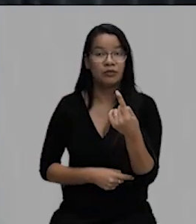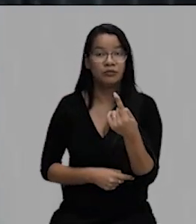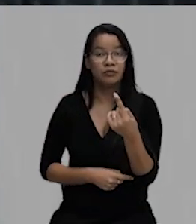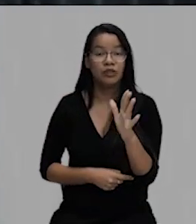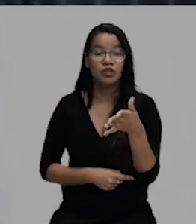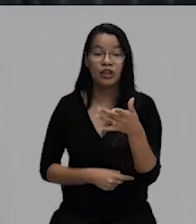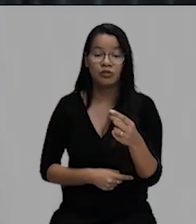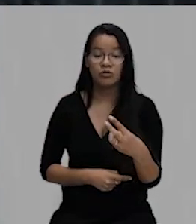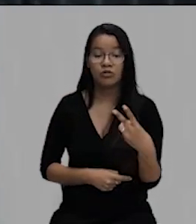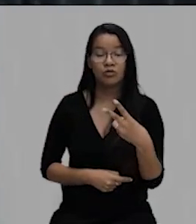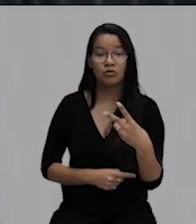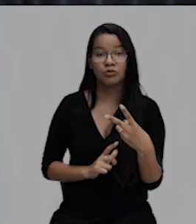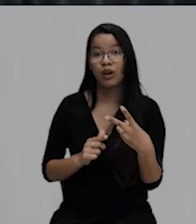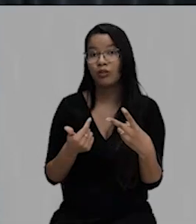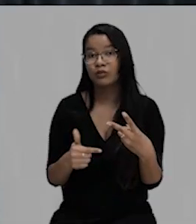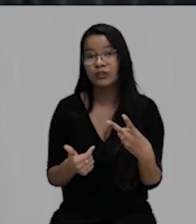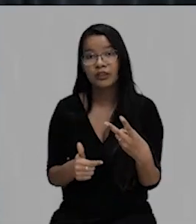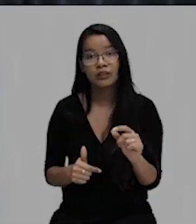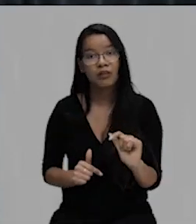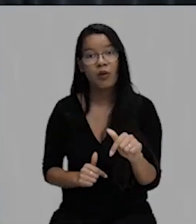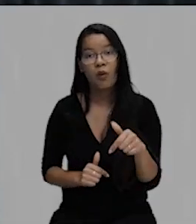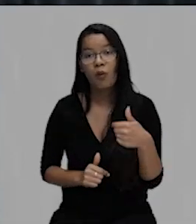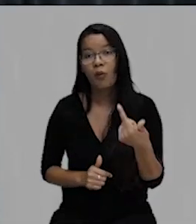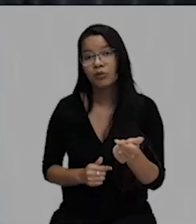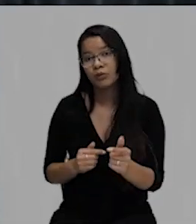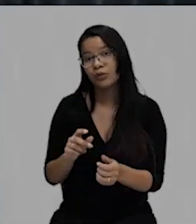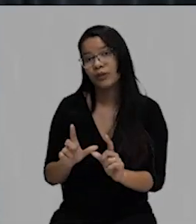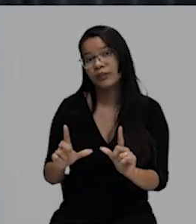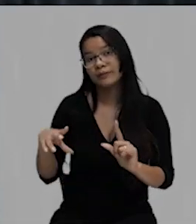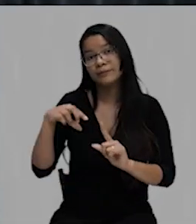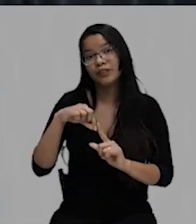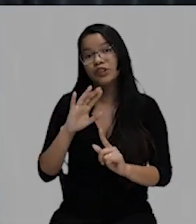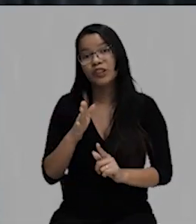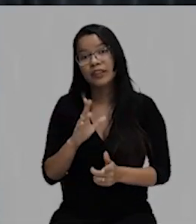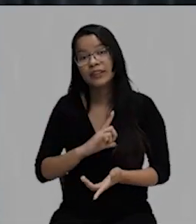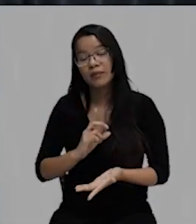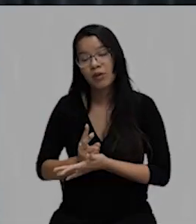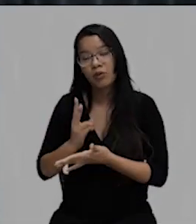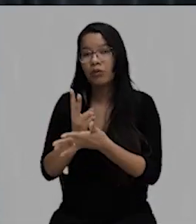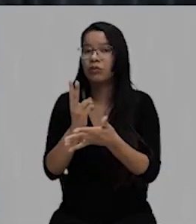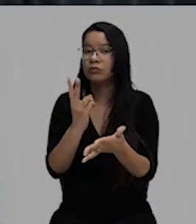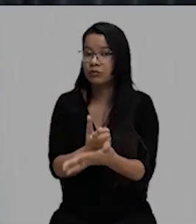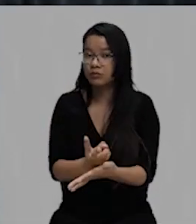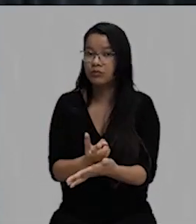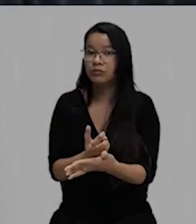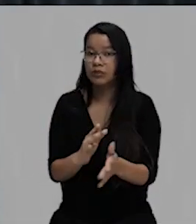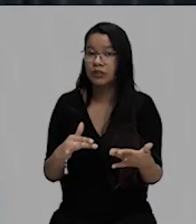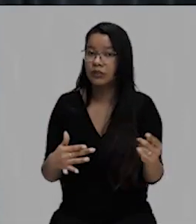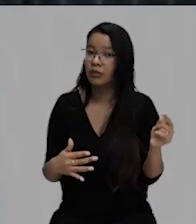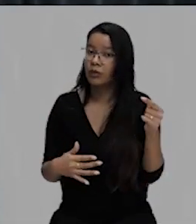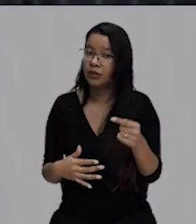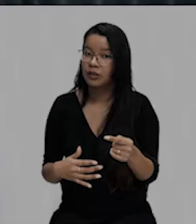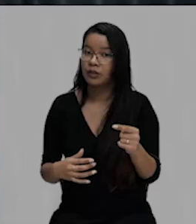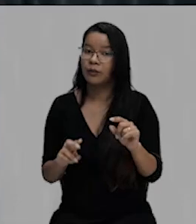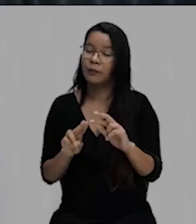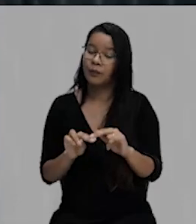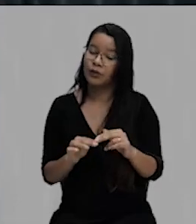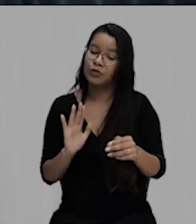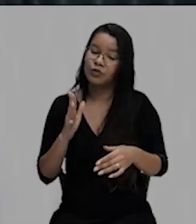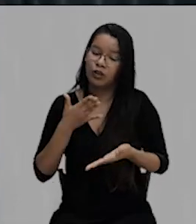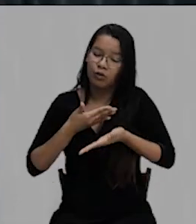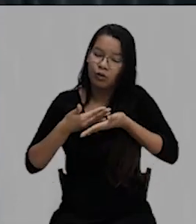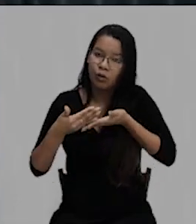No segundo membro, eu não tenho um outro logaritmo, eu já tenho uma constante. Então, nesse caso aqui, por eu já